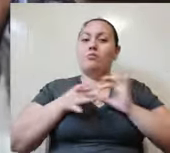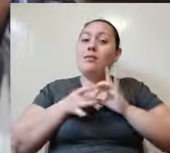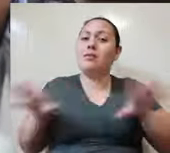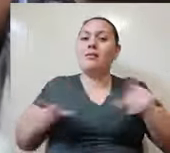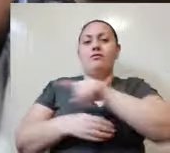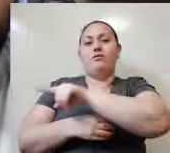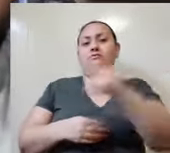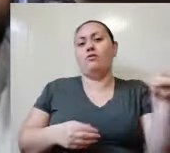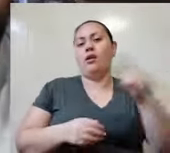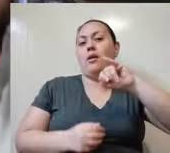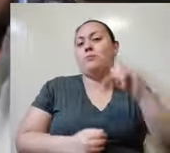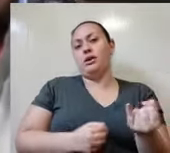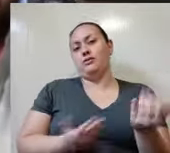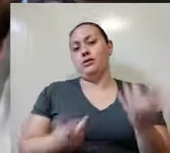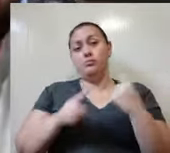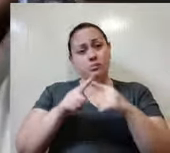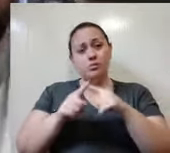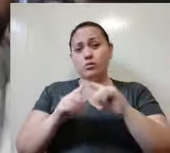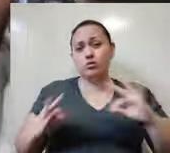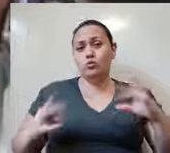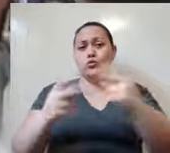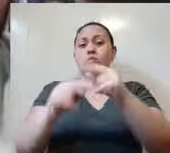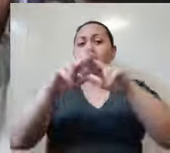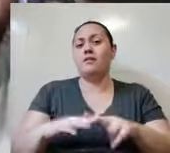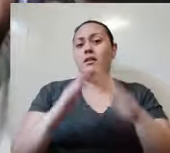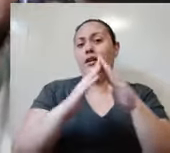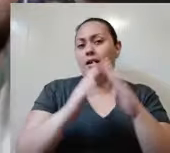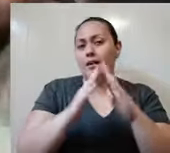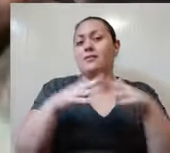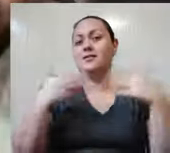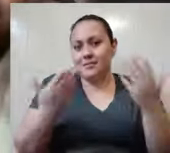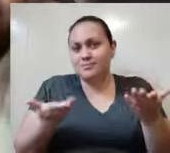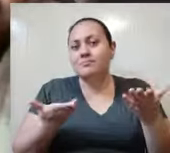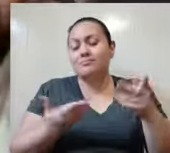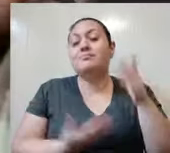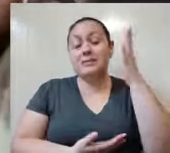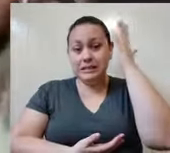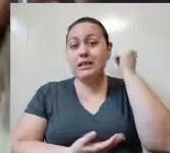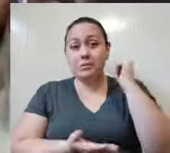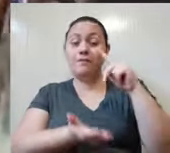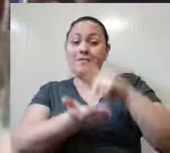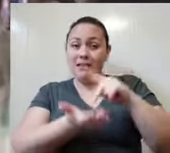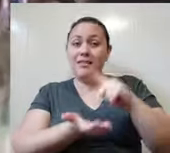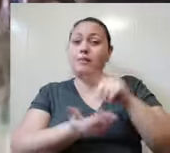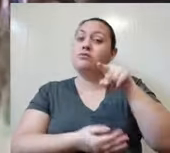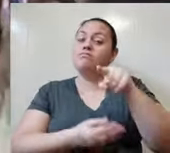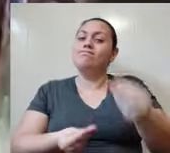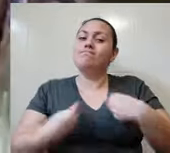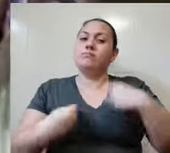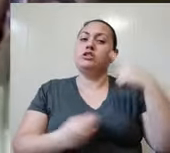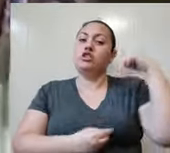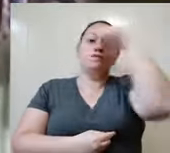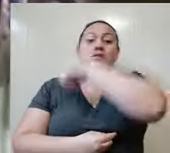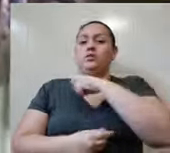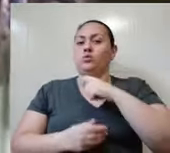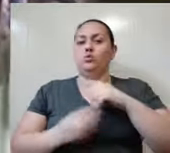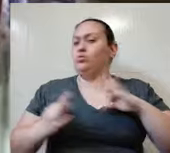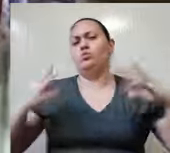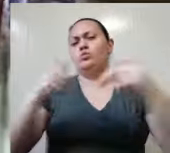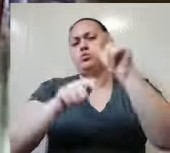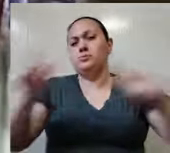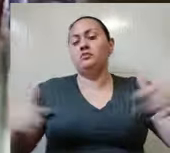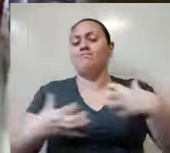vocês nesse momento, porque querendo ou não, está todo mundo trancado em suas próprias casas, e a gente sabe o quanto isso pode ser difícil para todo